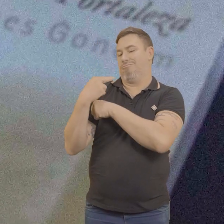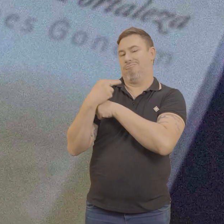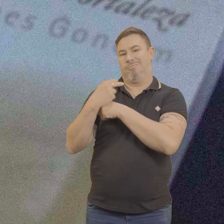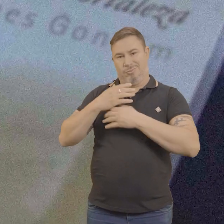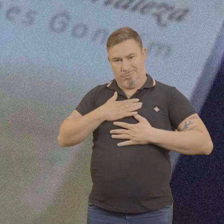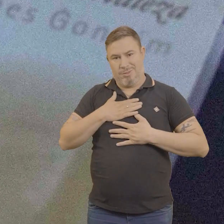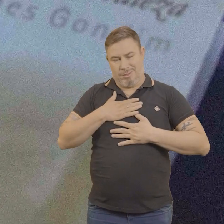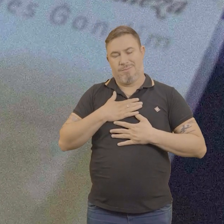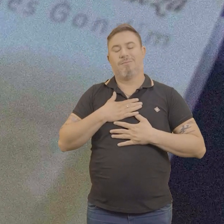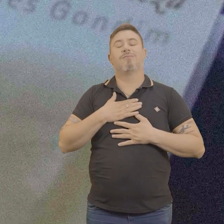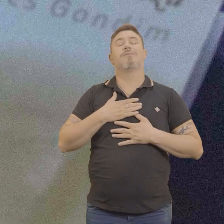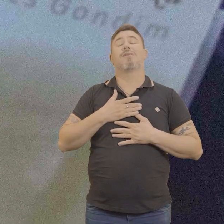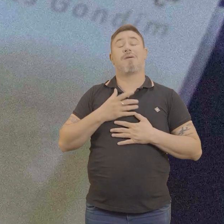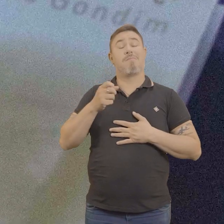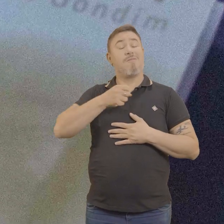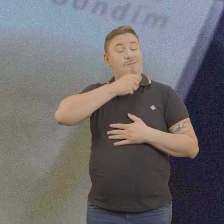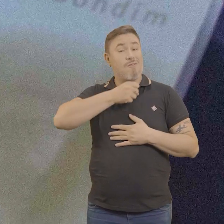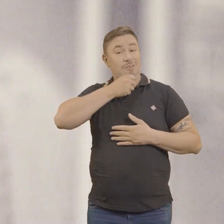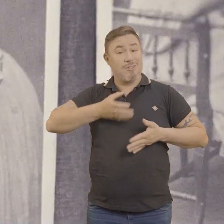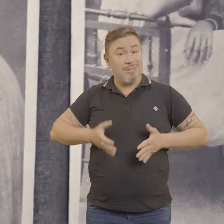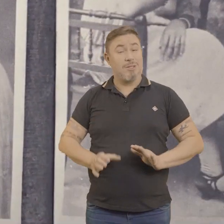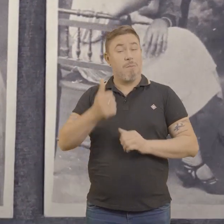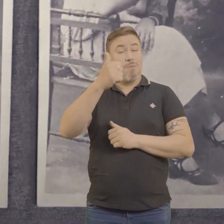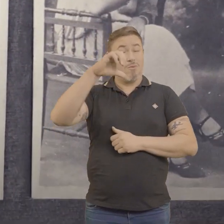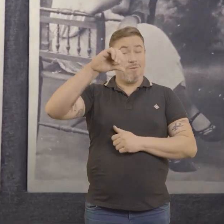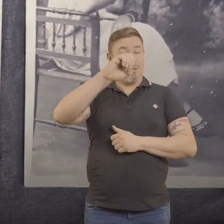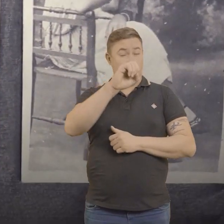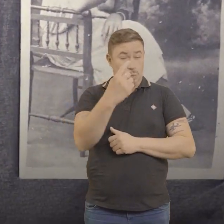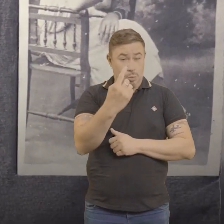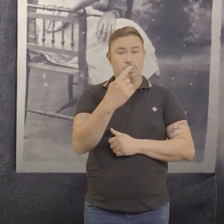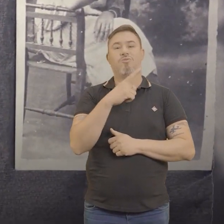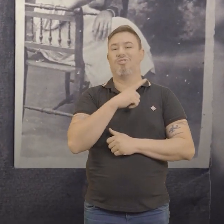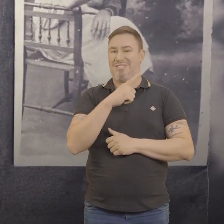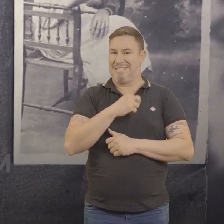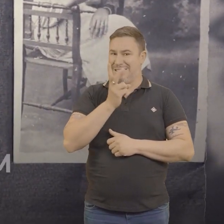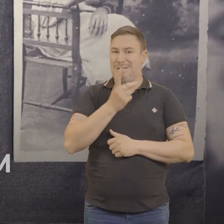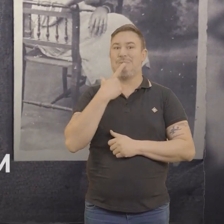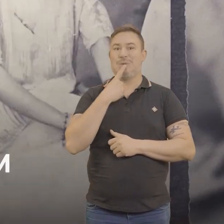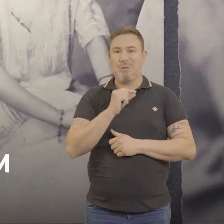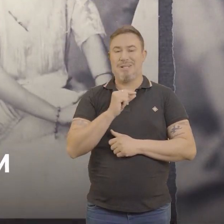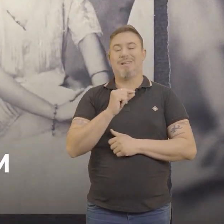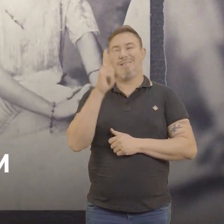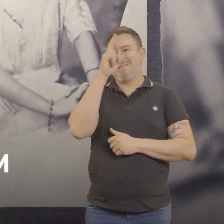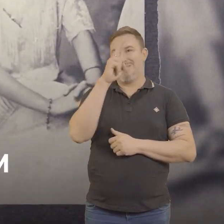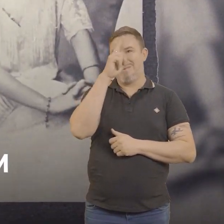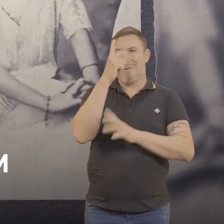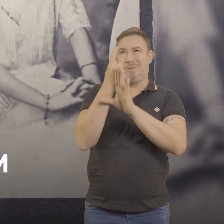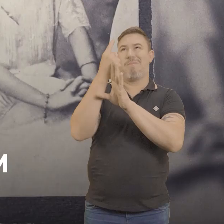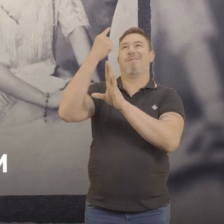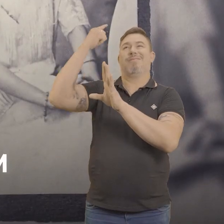que nasceu em 1901, mas ela trazia sempre as recordações dessa época de